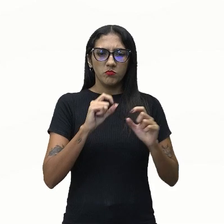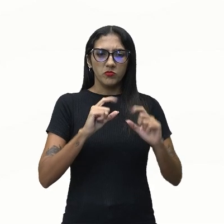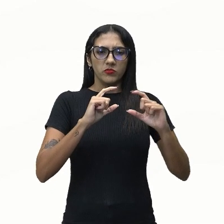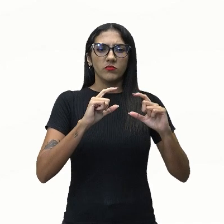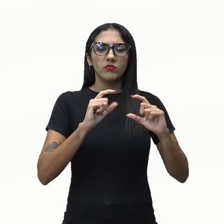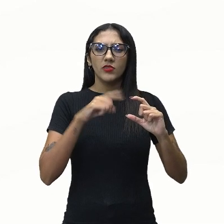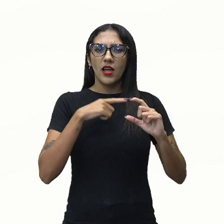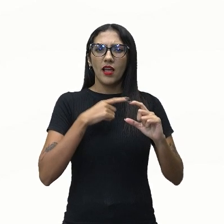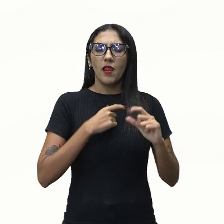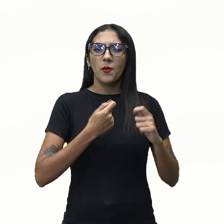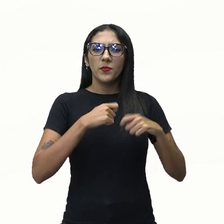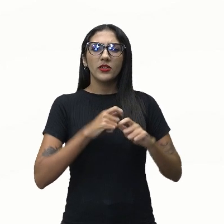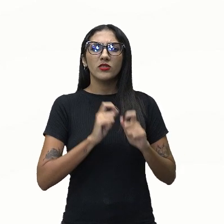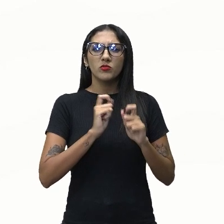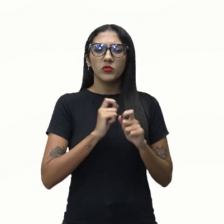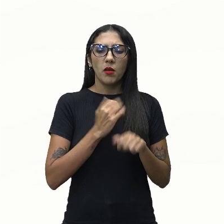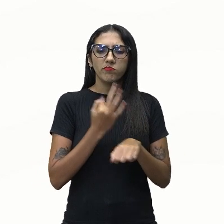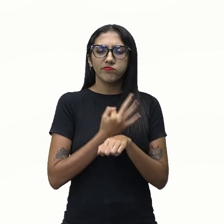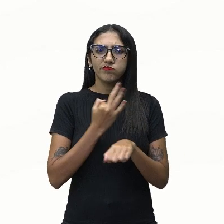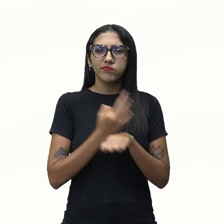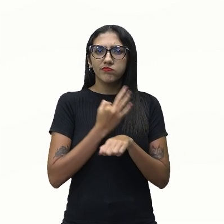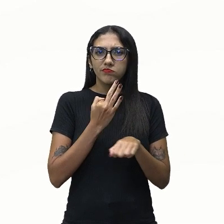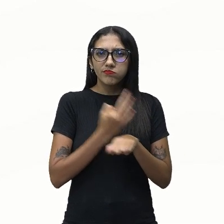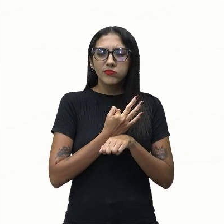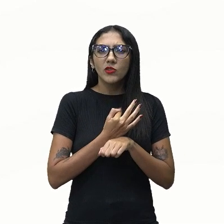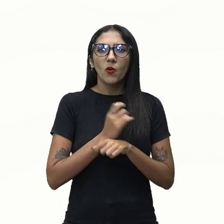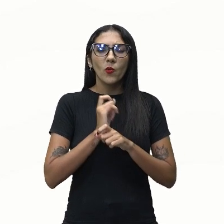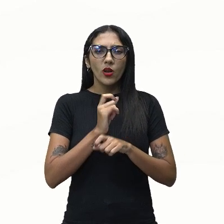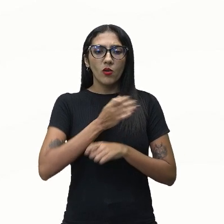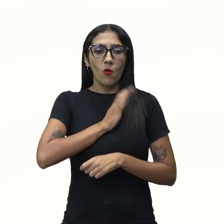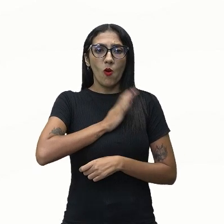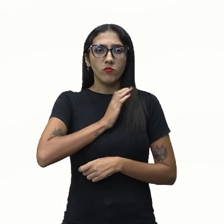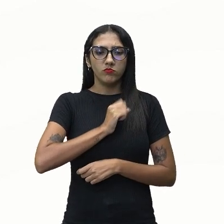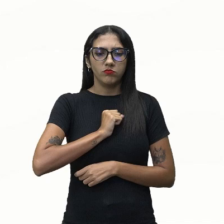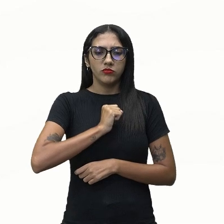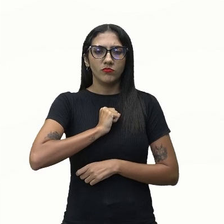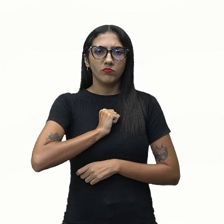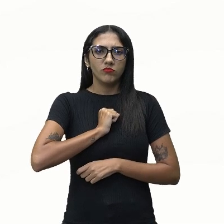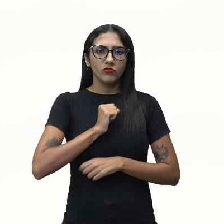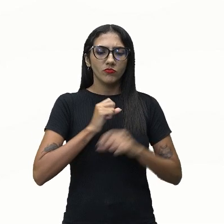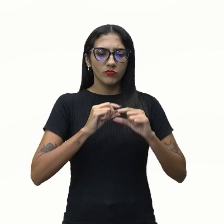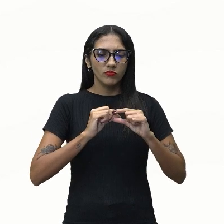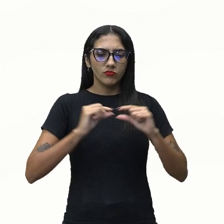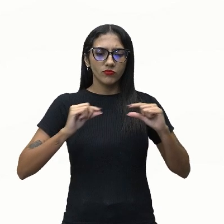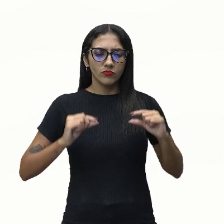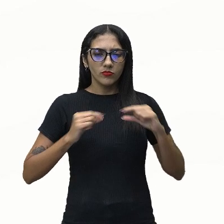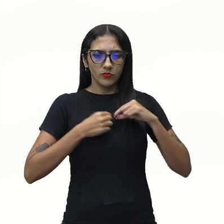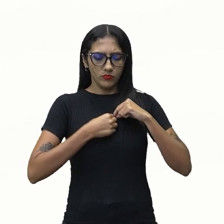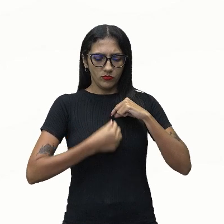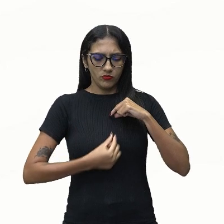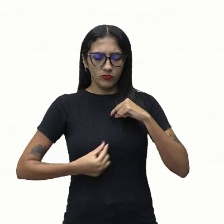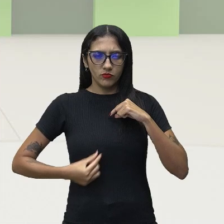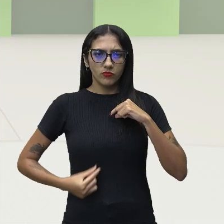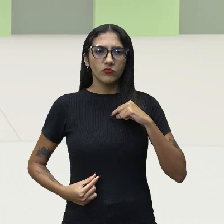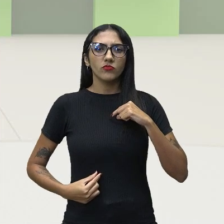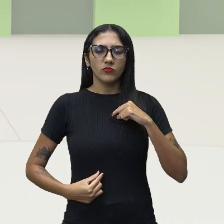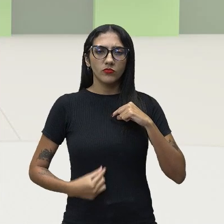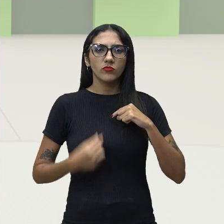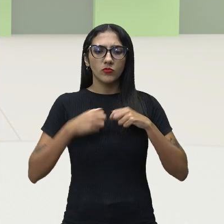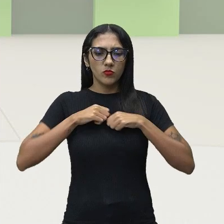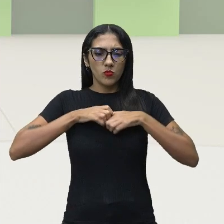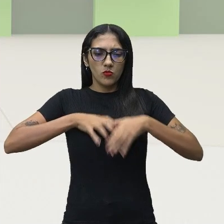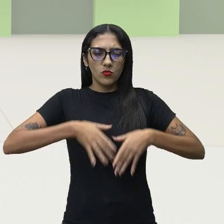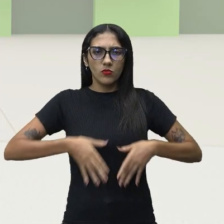precisam aí suportar essa pressão que o coração faz, né, no sangue para enviar, para bombear esse sangue para